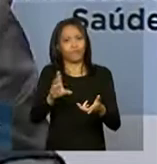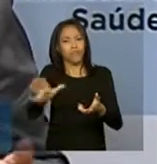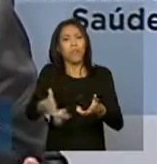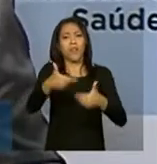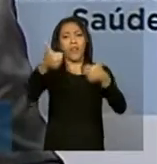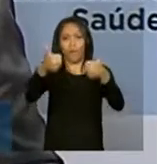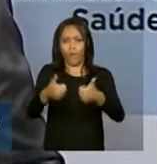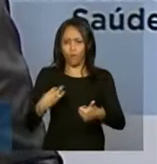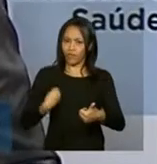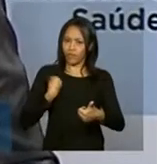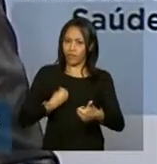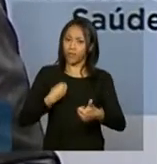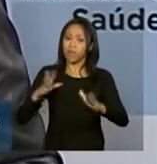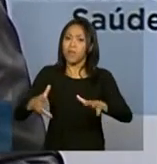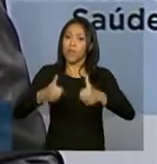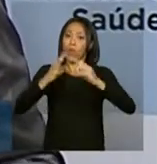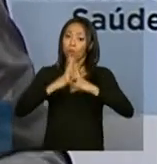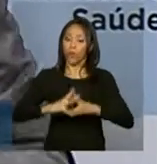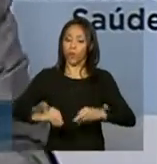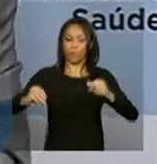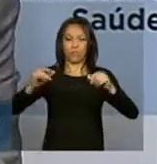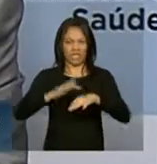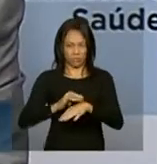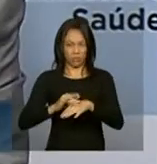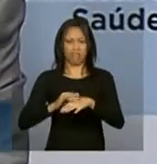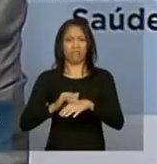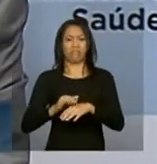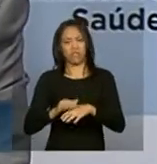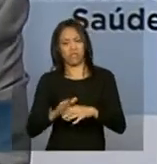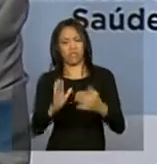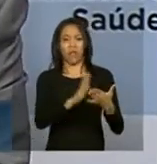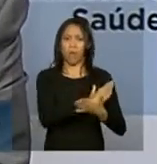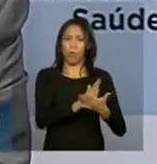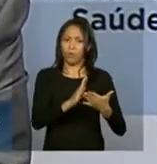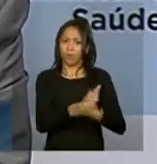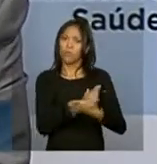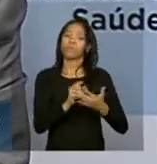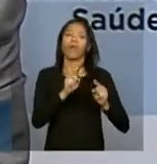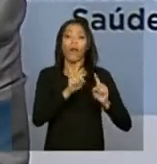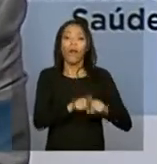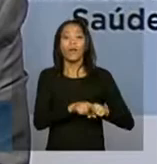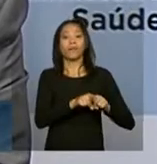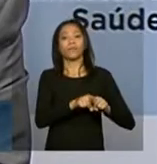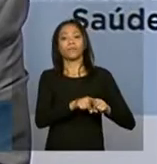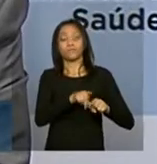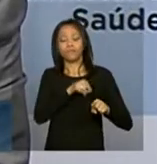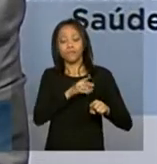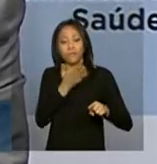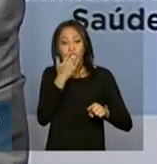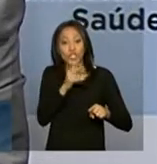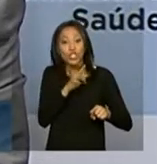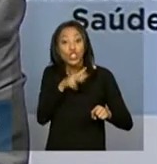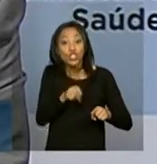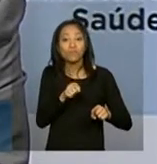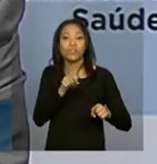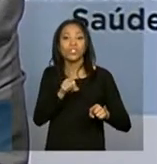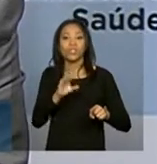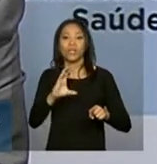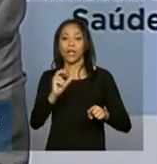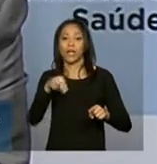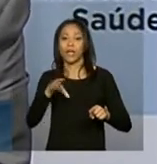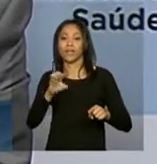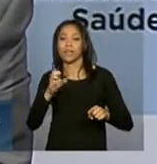de vida e de cura do câncer para os pacientes. Alguns deles são extremamente direcionados a alguns tipos de câncer, alguns